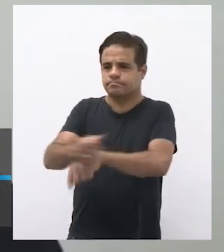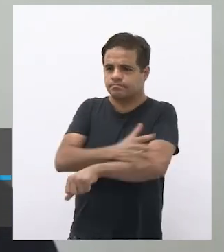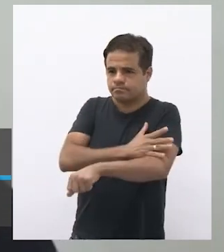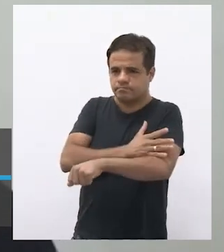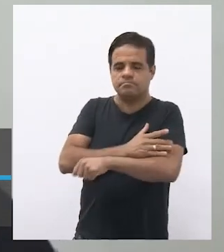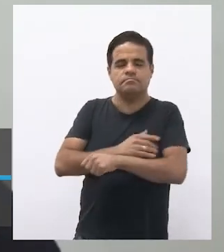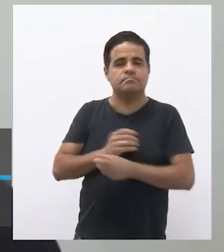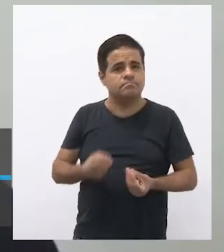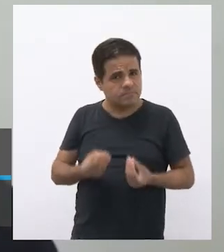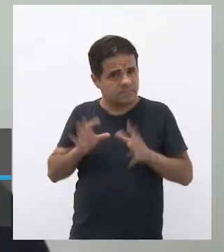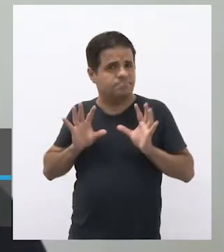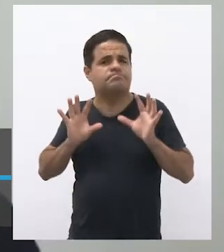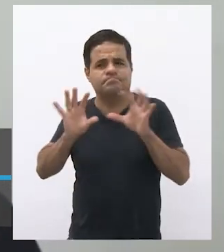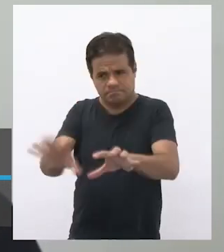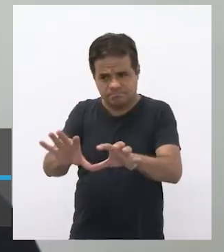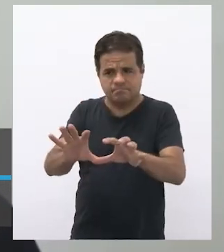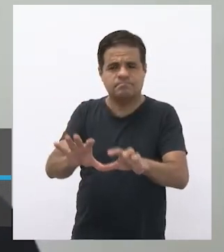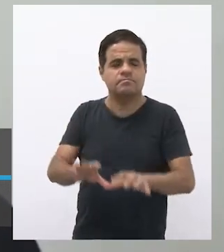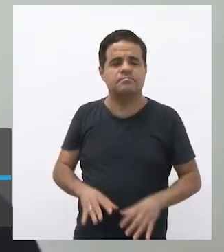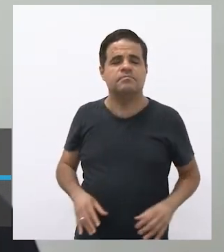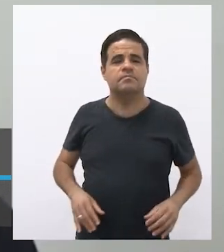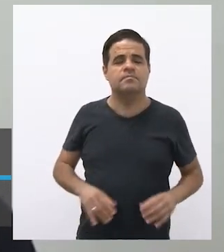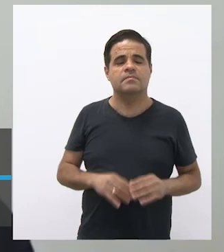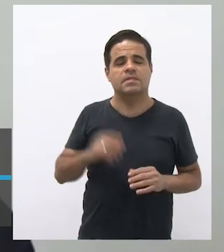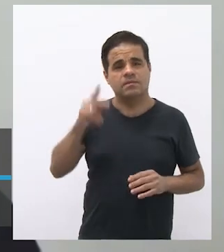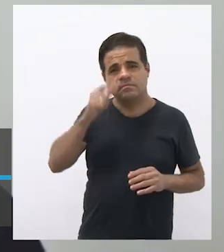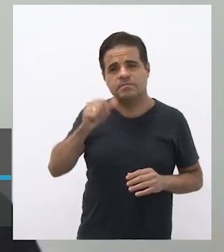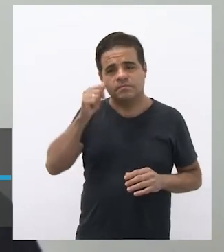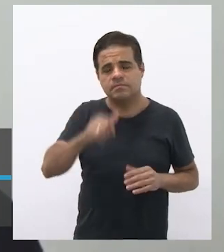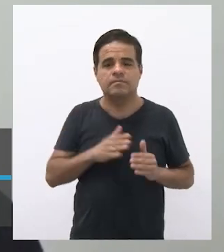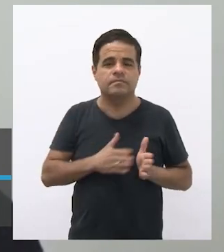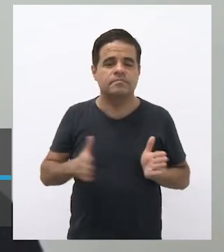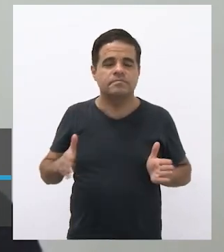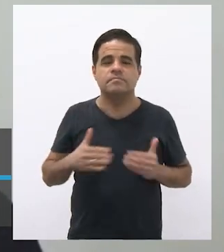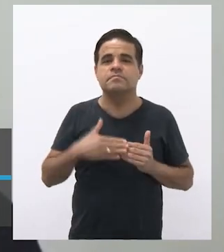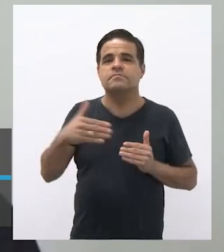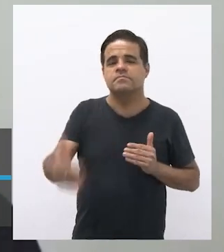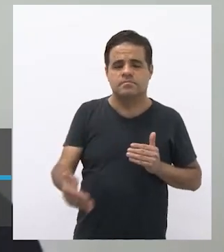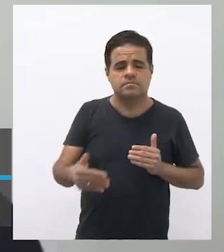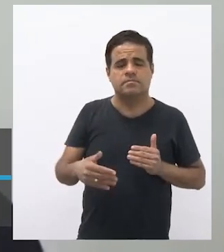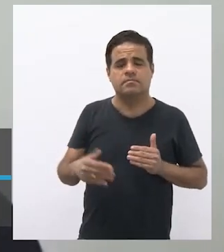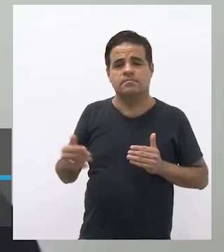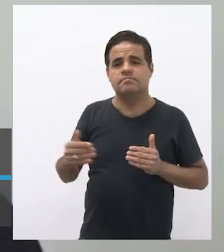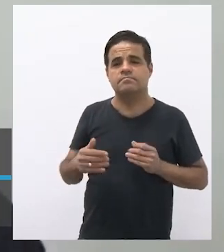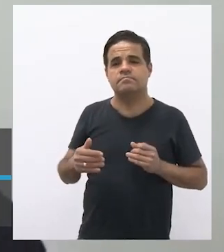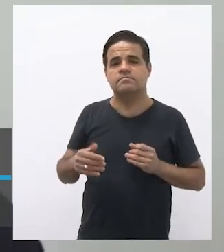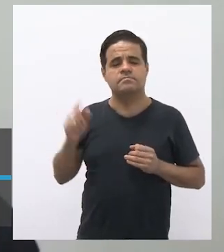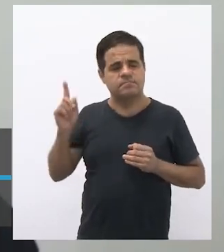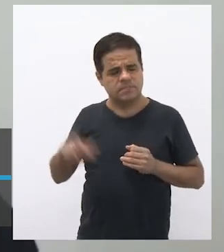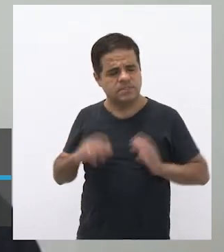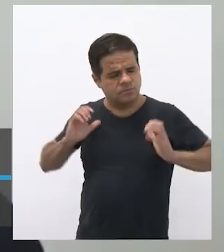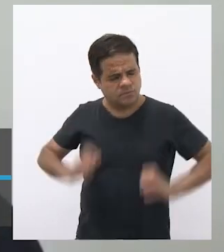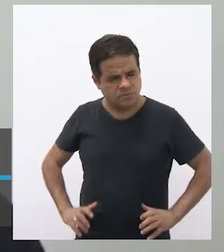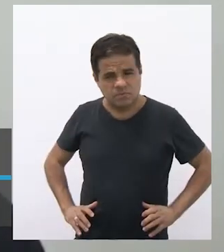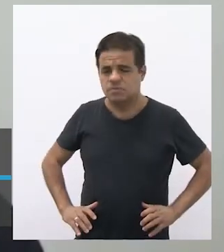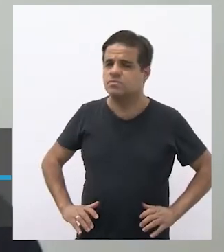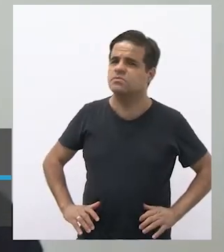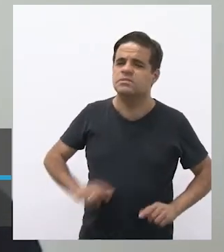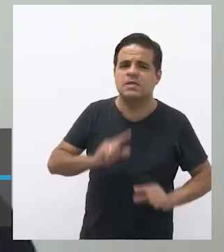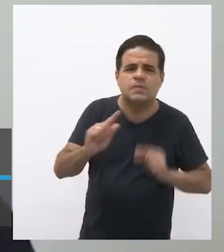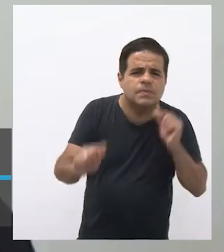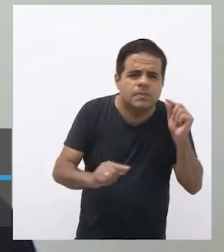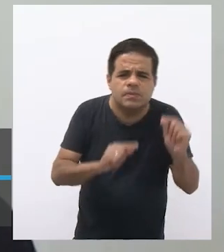as crianças podem efetuar pedidos de ajuda quando estão em situação de violência ou de